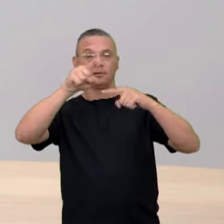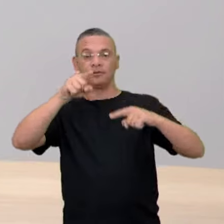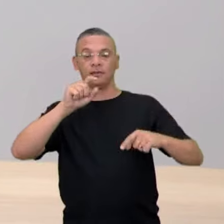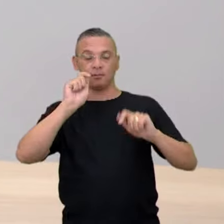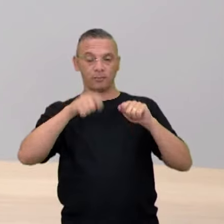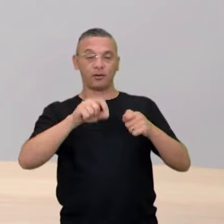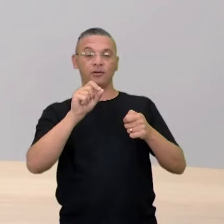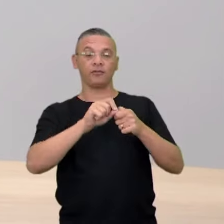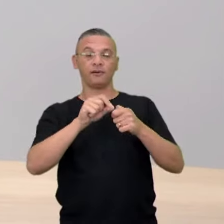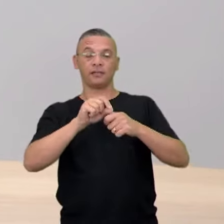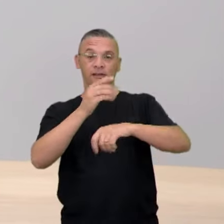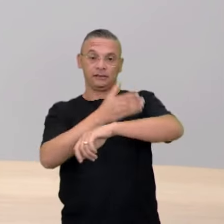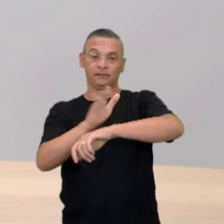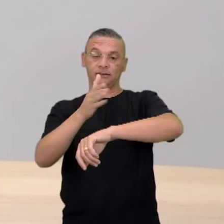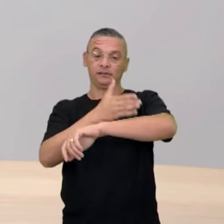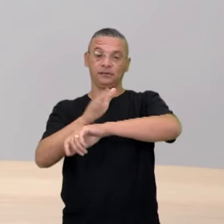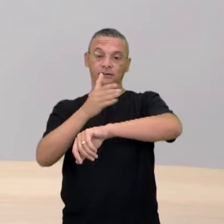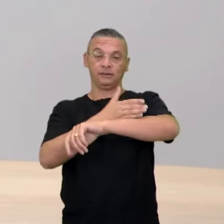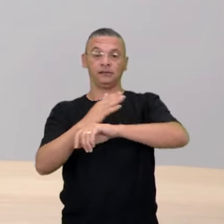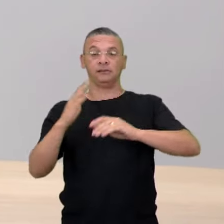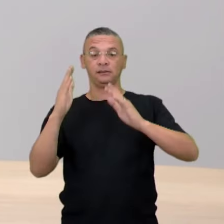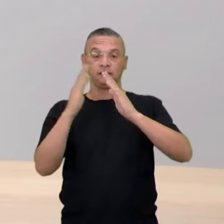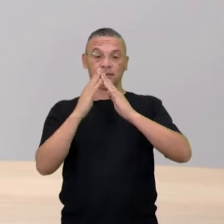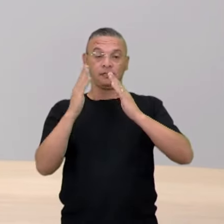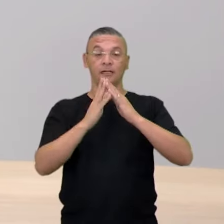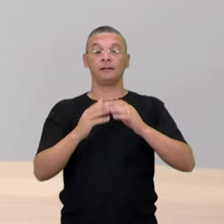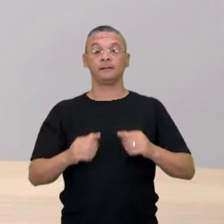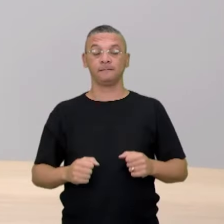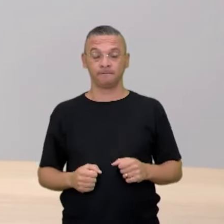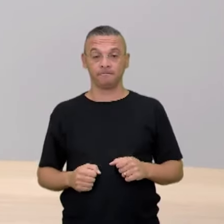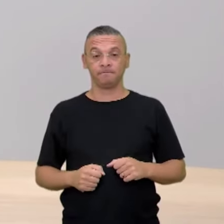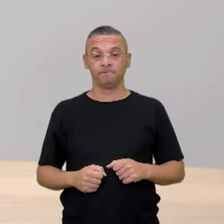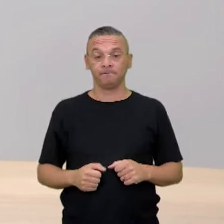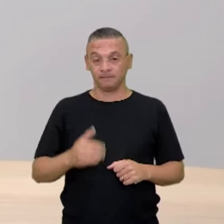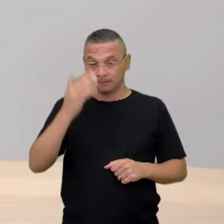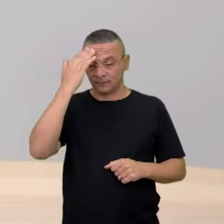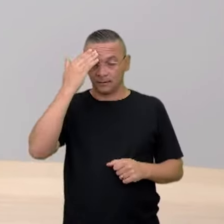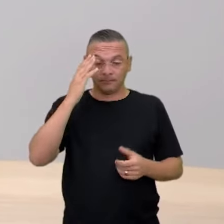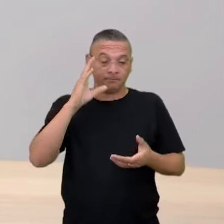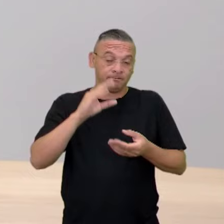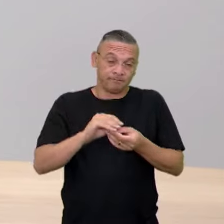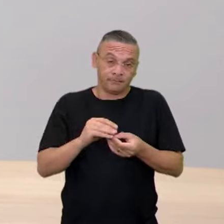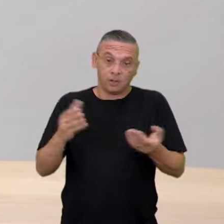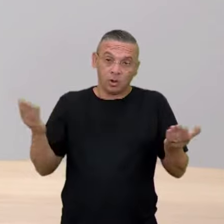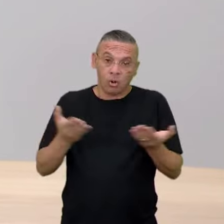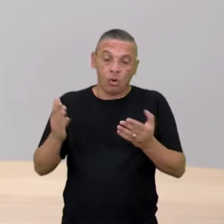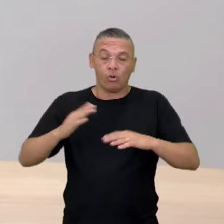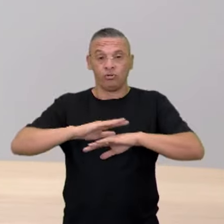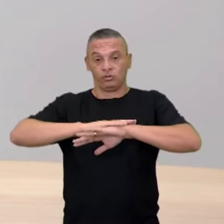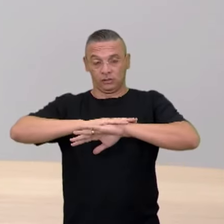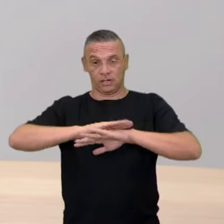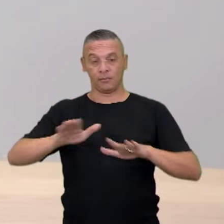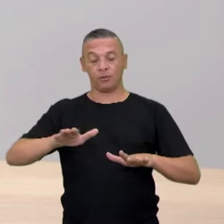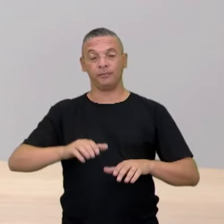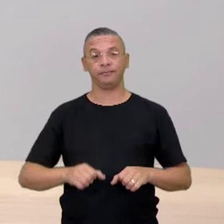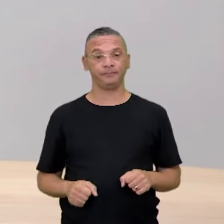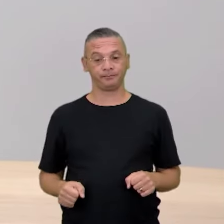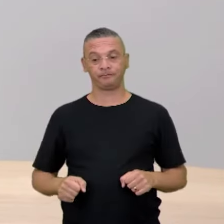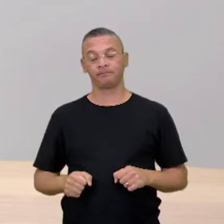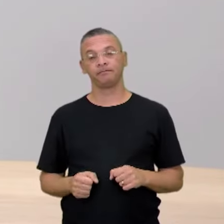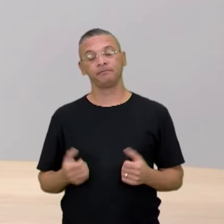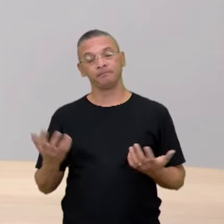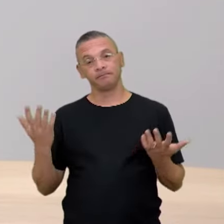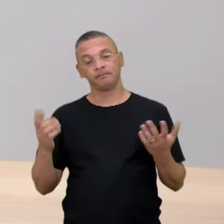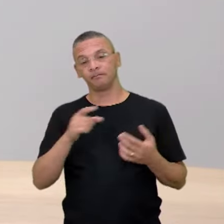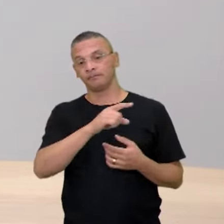possam fazer e reforçar aí os conhecimentos dos estudos. Então é isso, gente. Por hoje é isso aí.